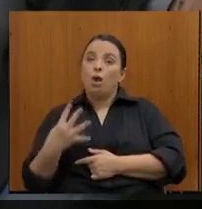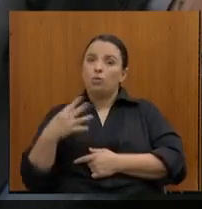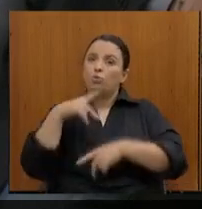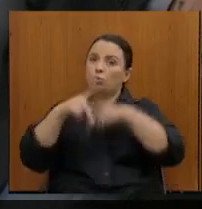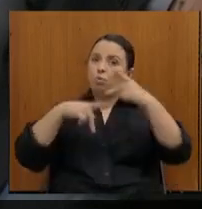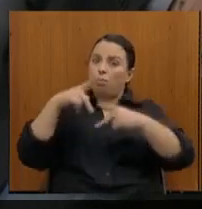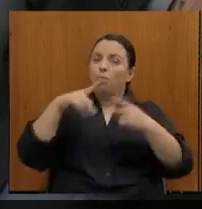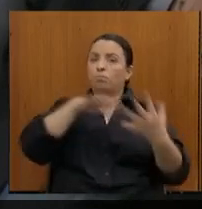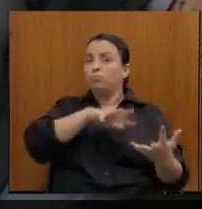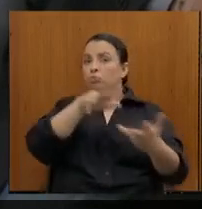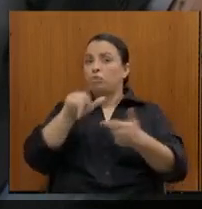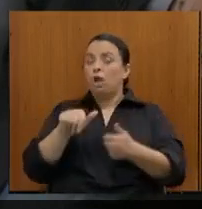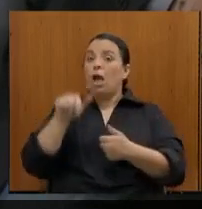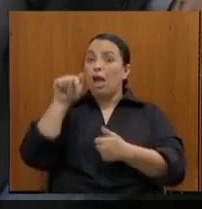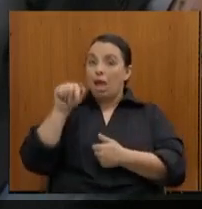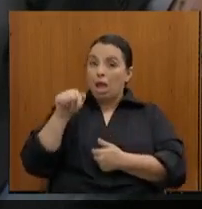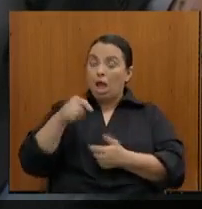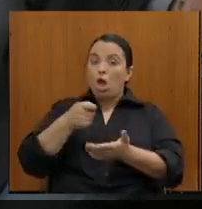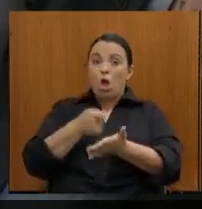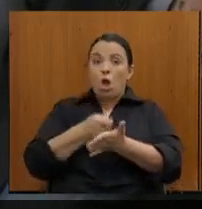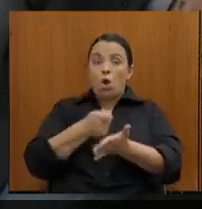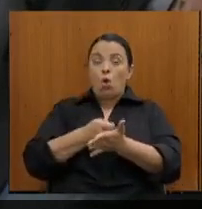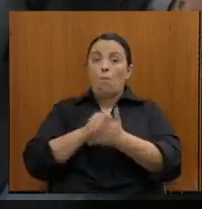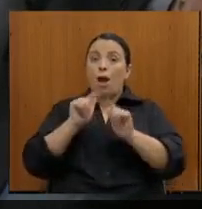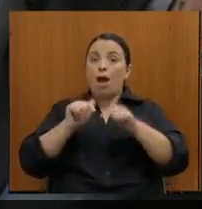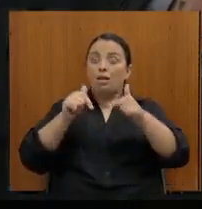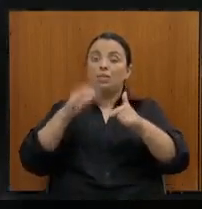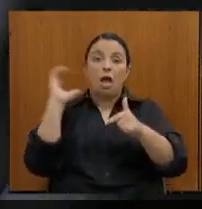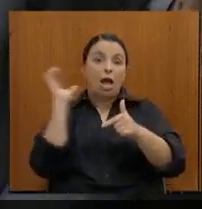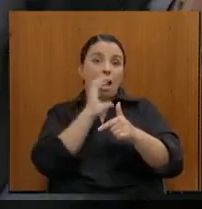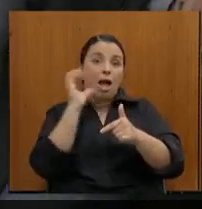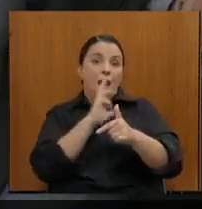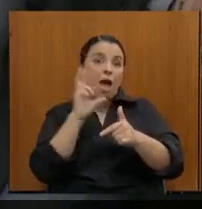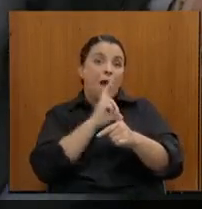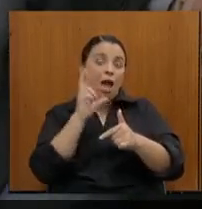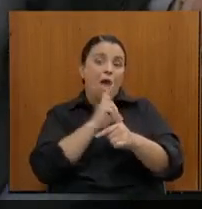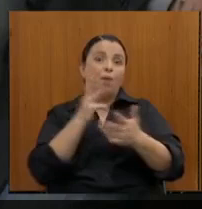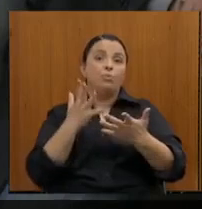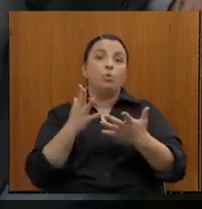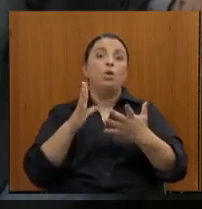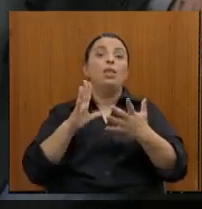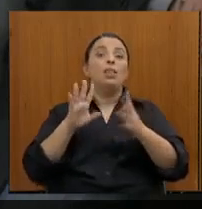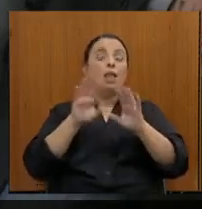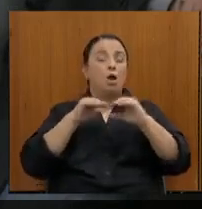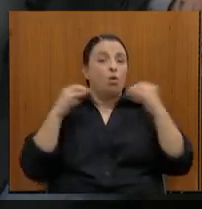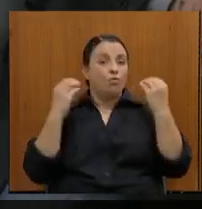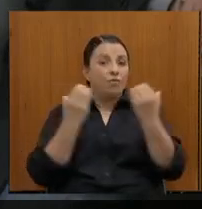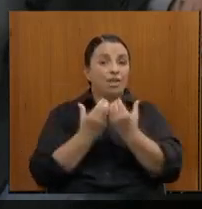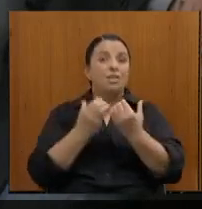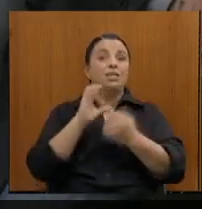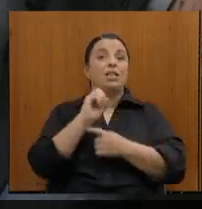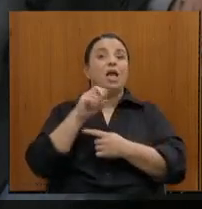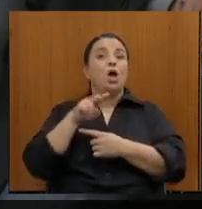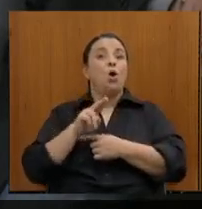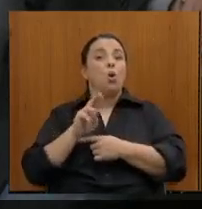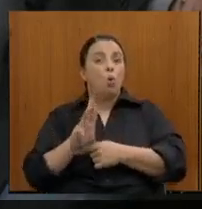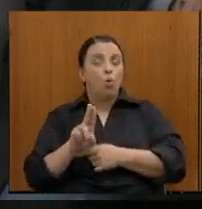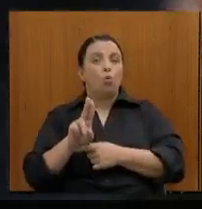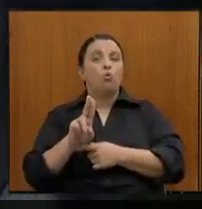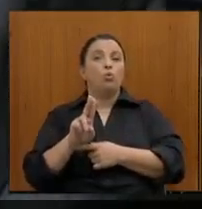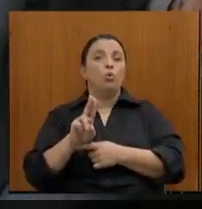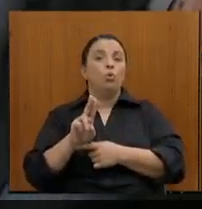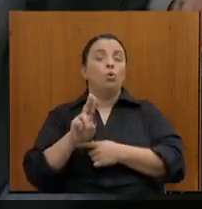urgências ações urgentes na conferência do clima da ONU cop 26 no mês que vem